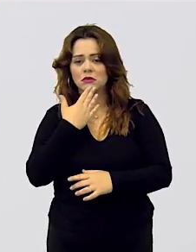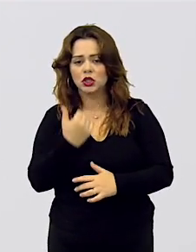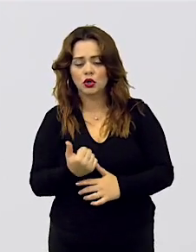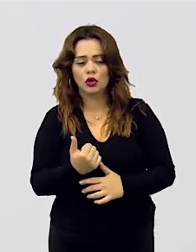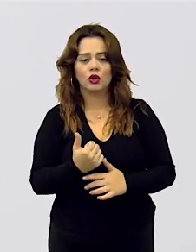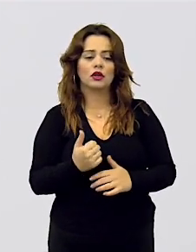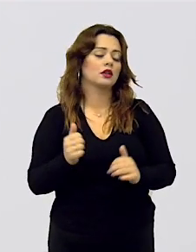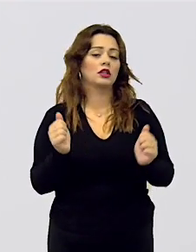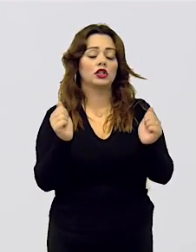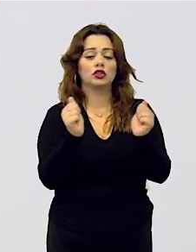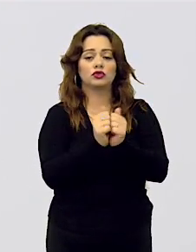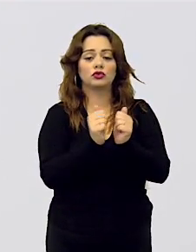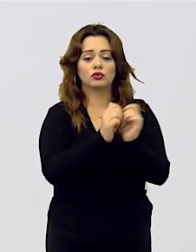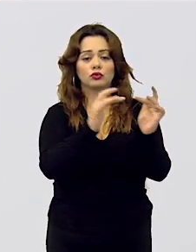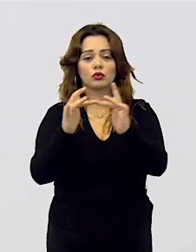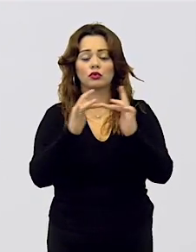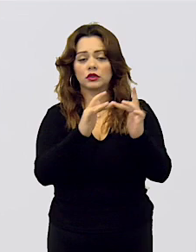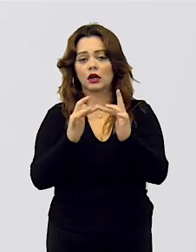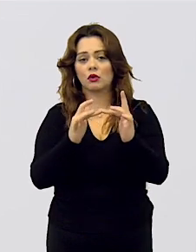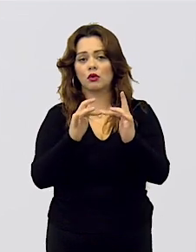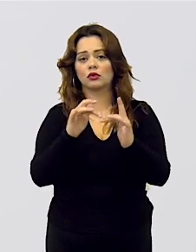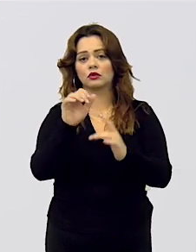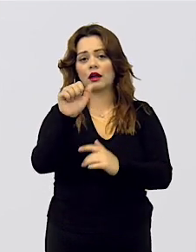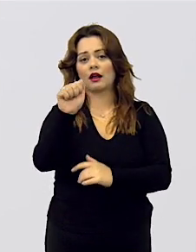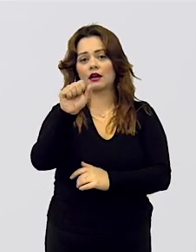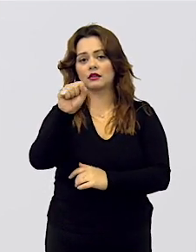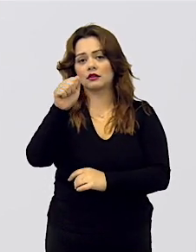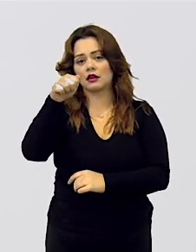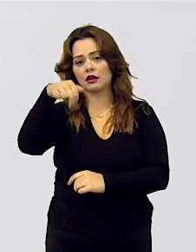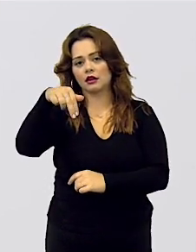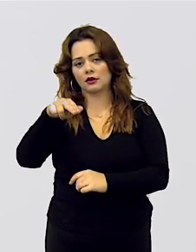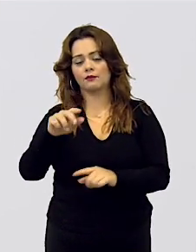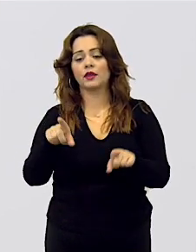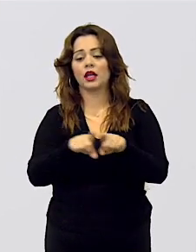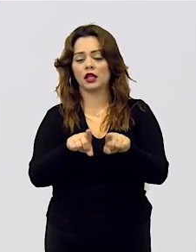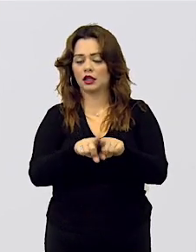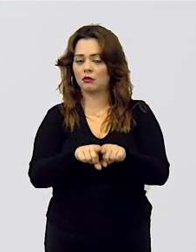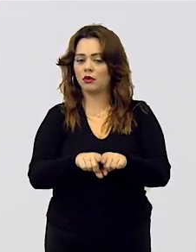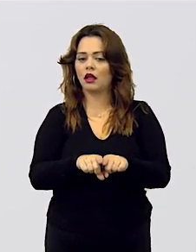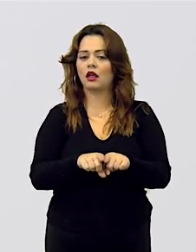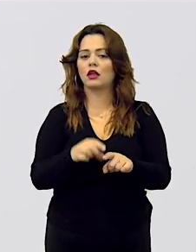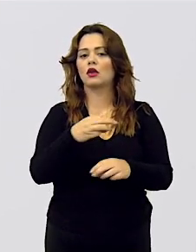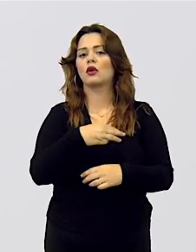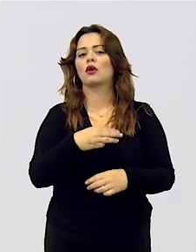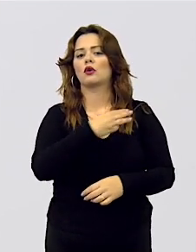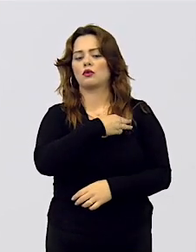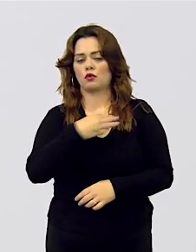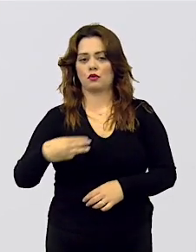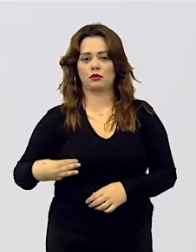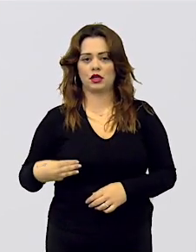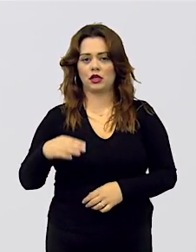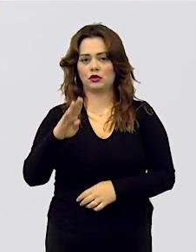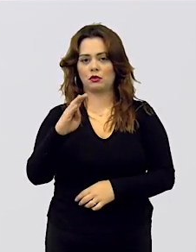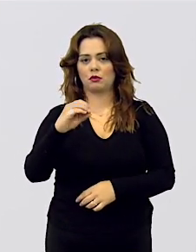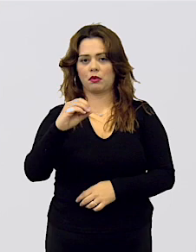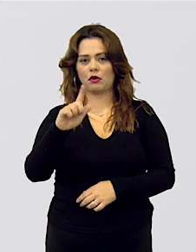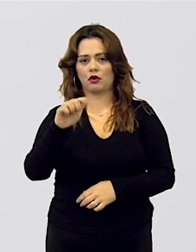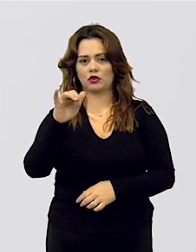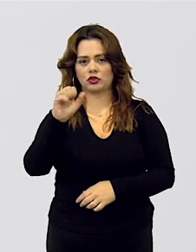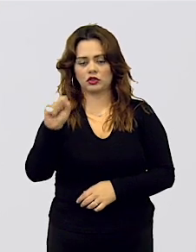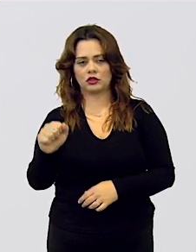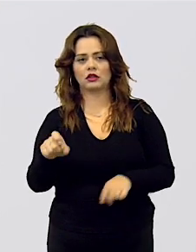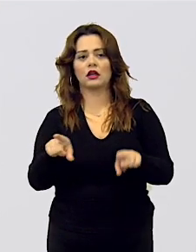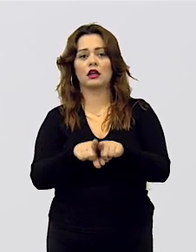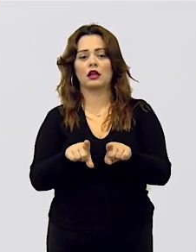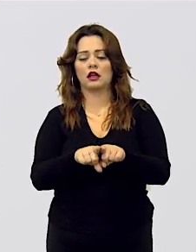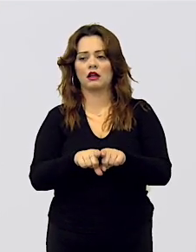e a z a e eu comentava realmente com o ministro Borges das longas horas que